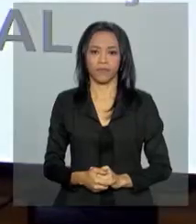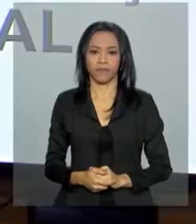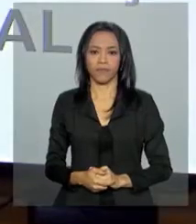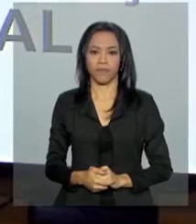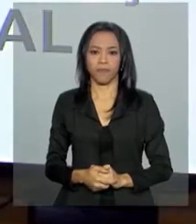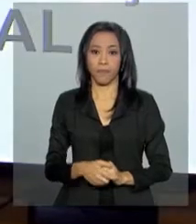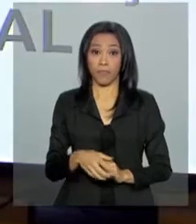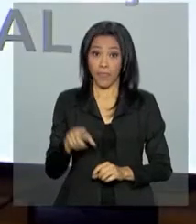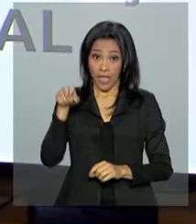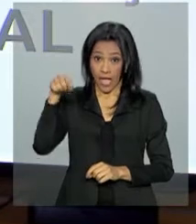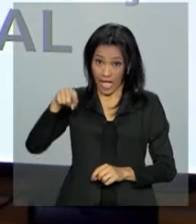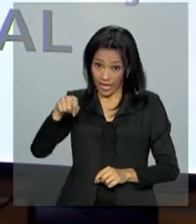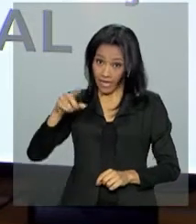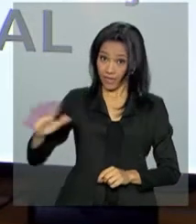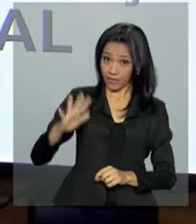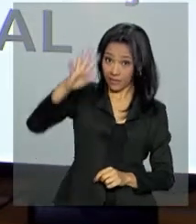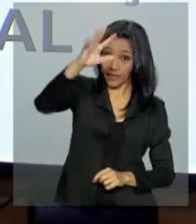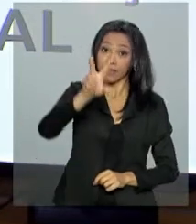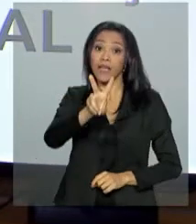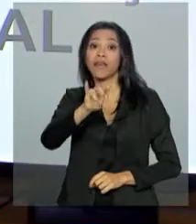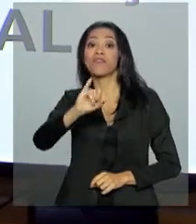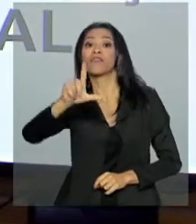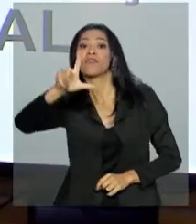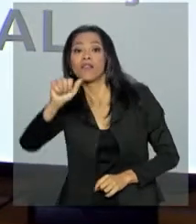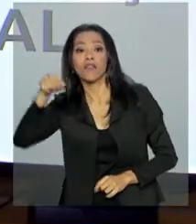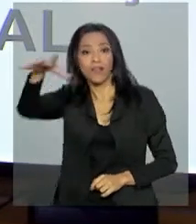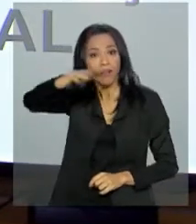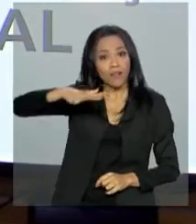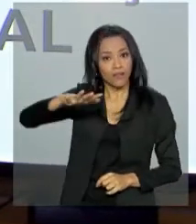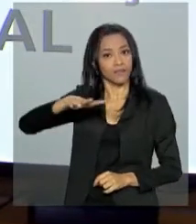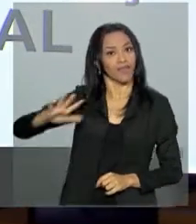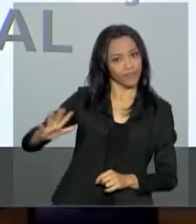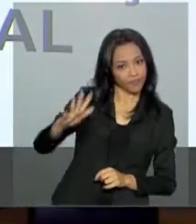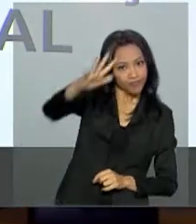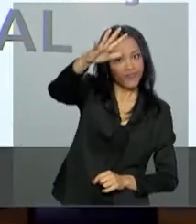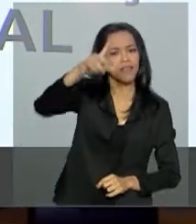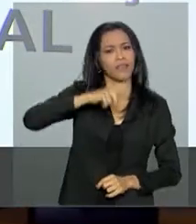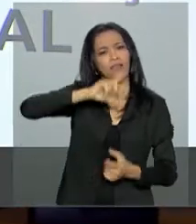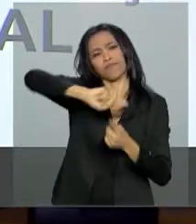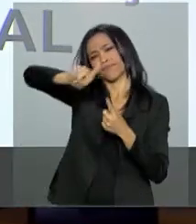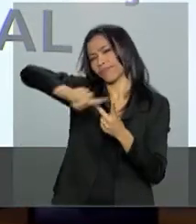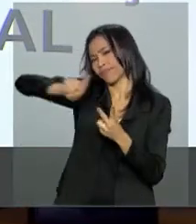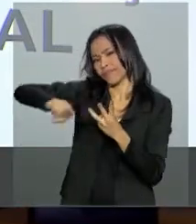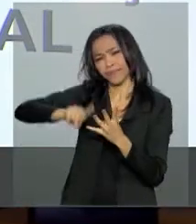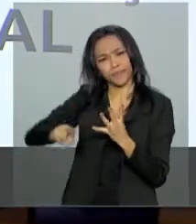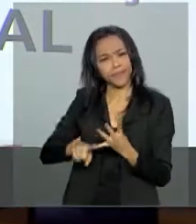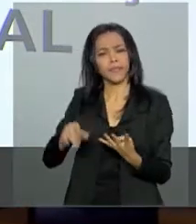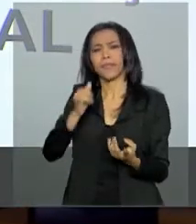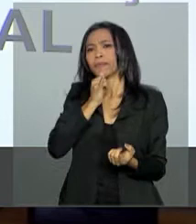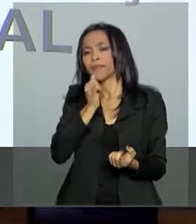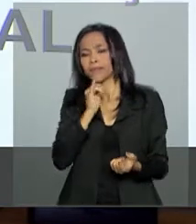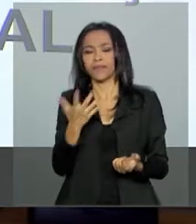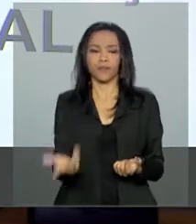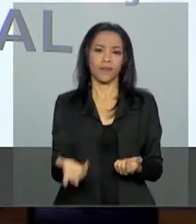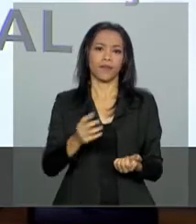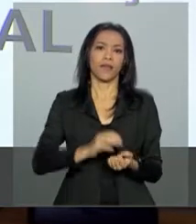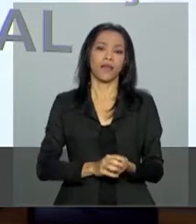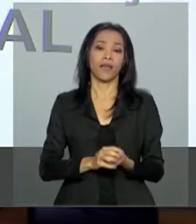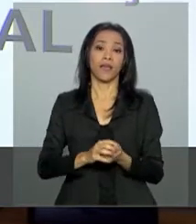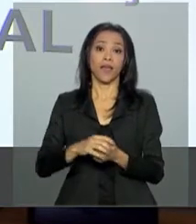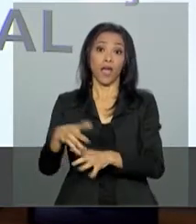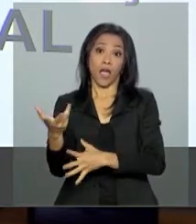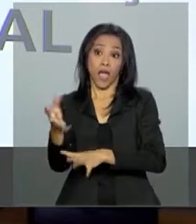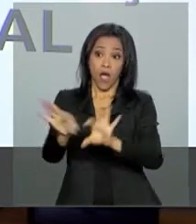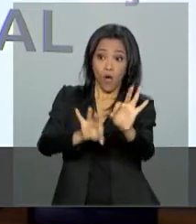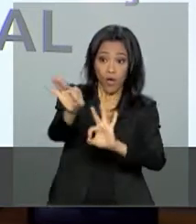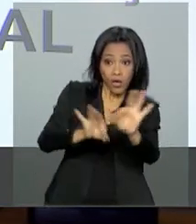Aquela comunidade da Vila Kennedy recebeu uma série de outras ações, como, por exemplo, a reestruturação da Unidade Polícia